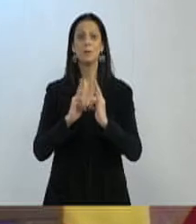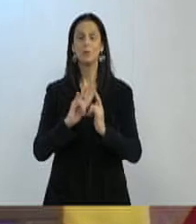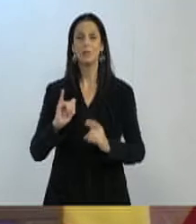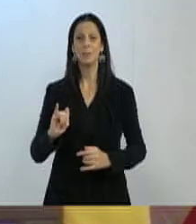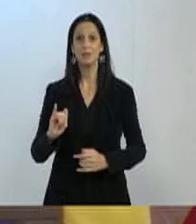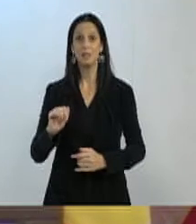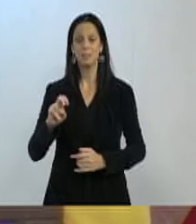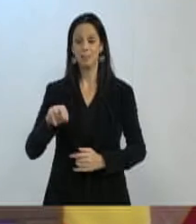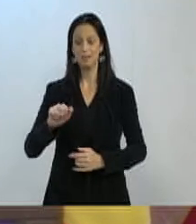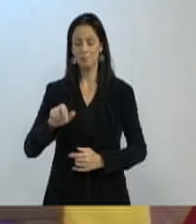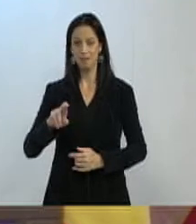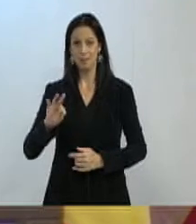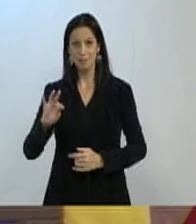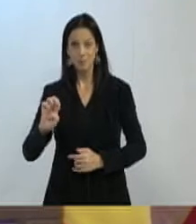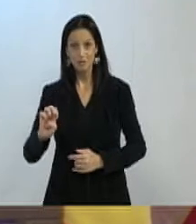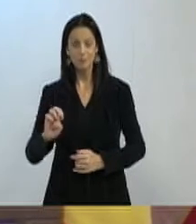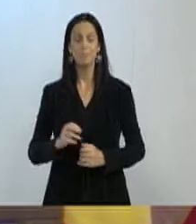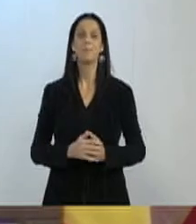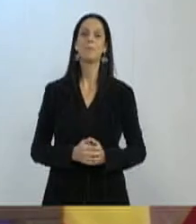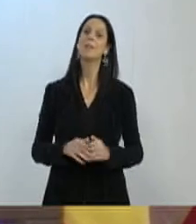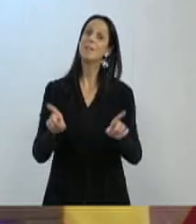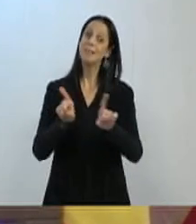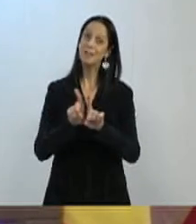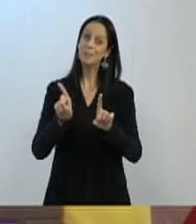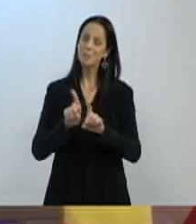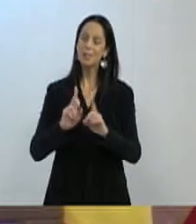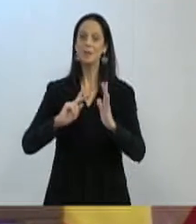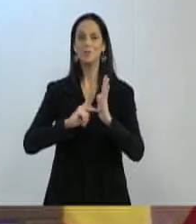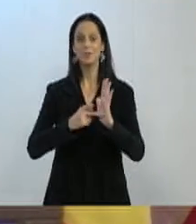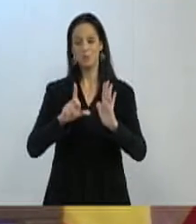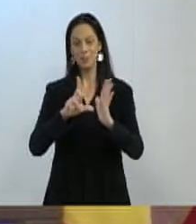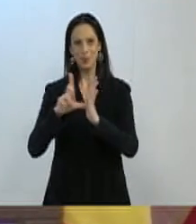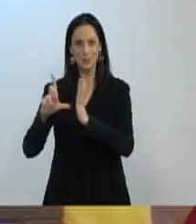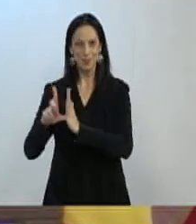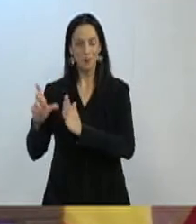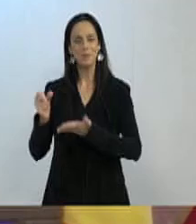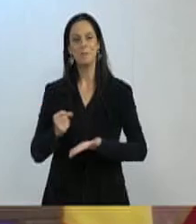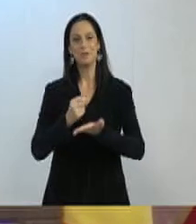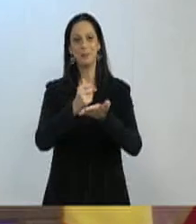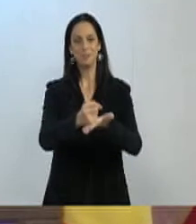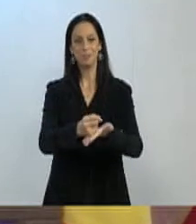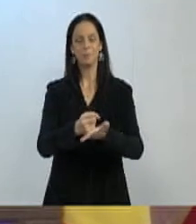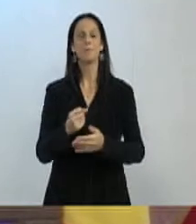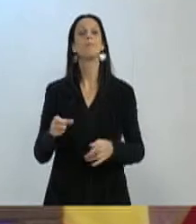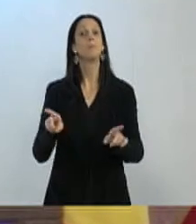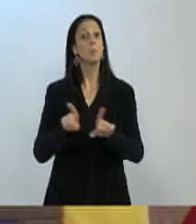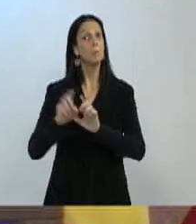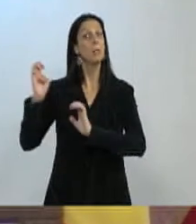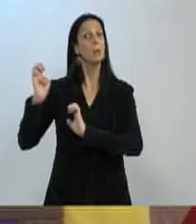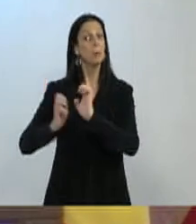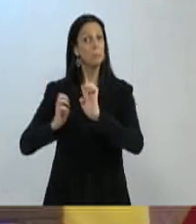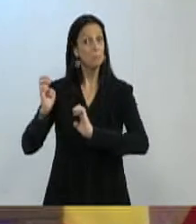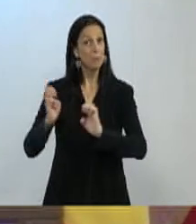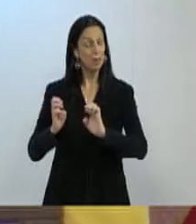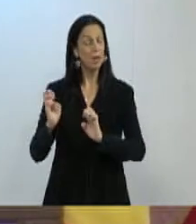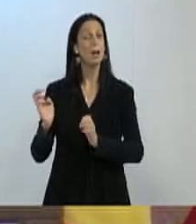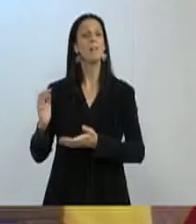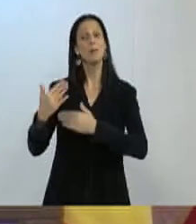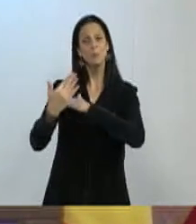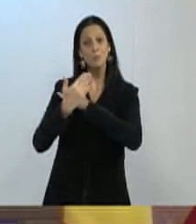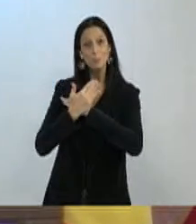aí como realização do Sindilojas e toda uma série de empresas, empresários que